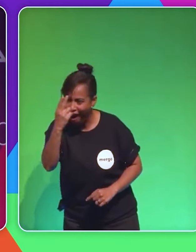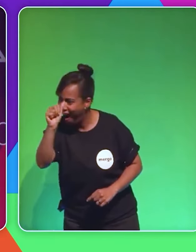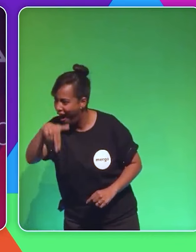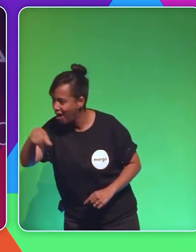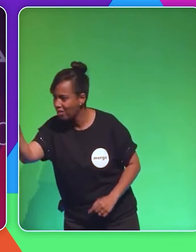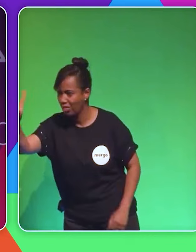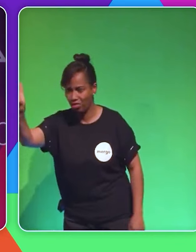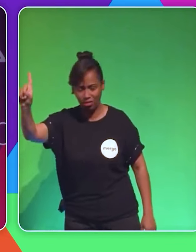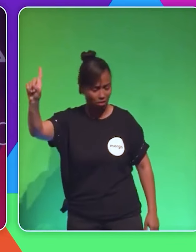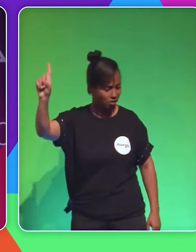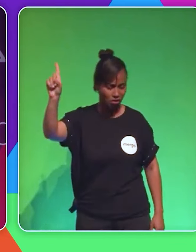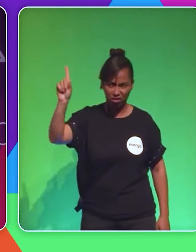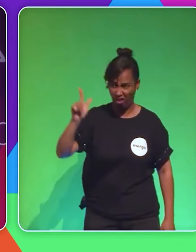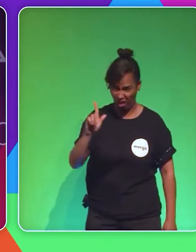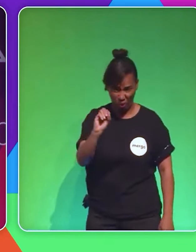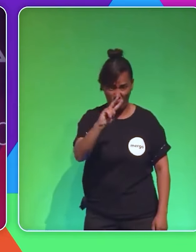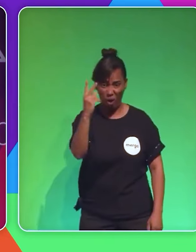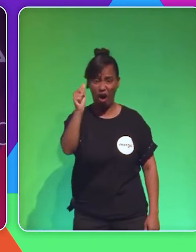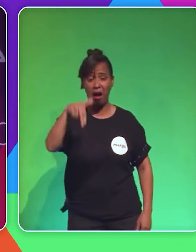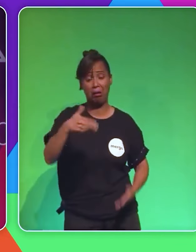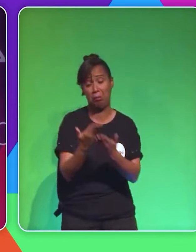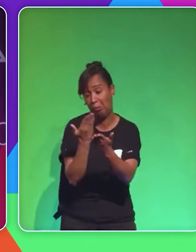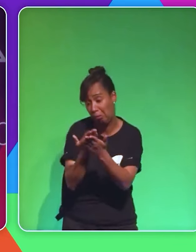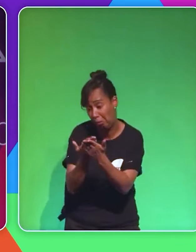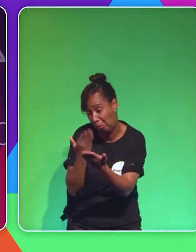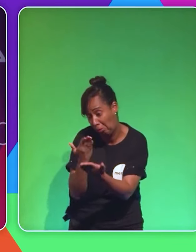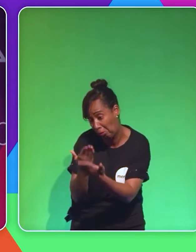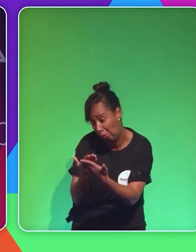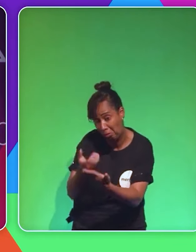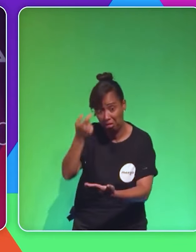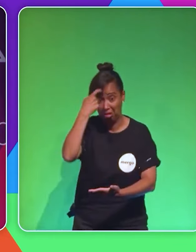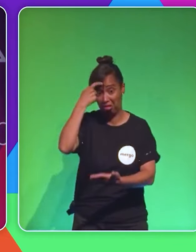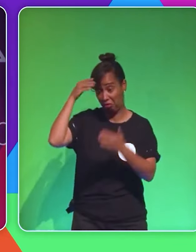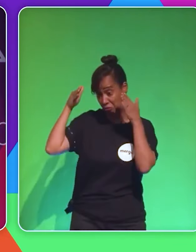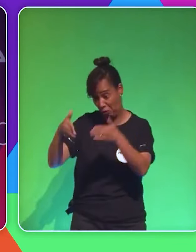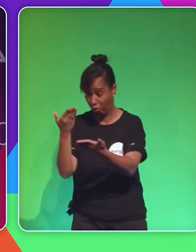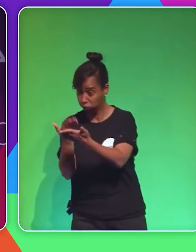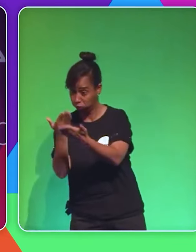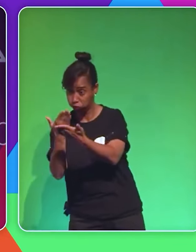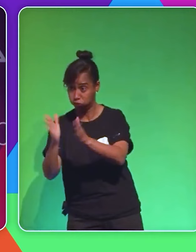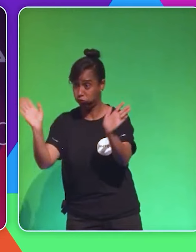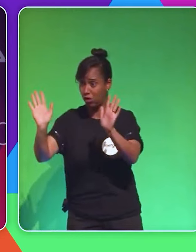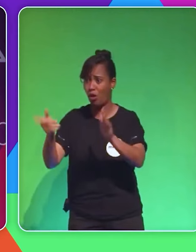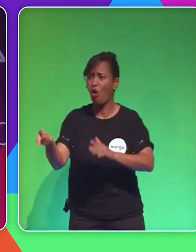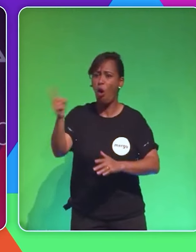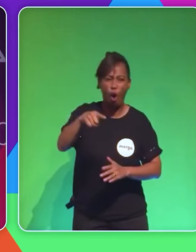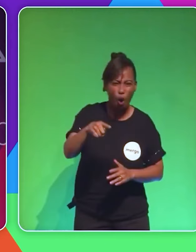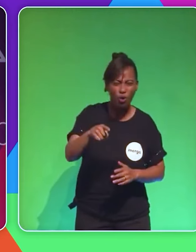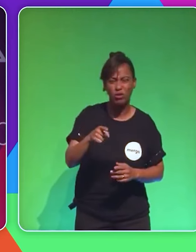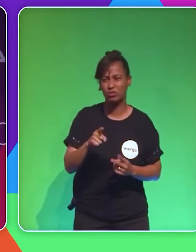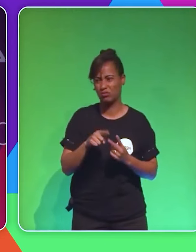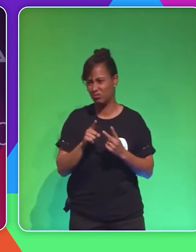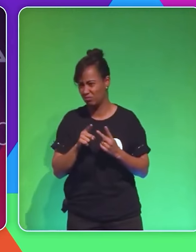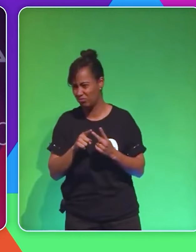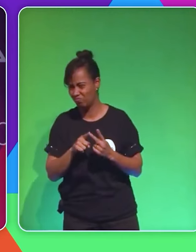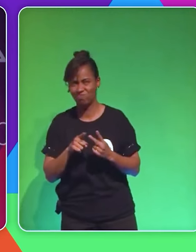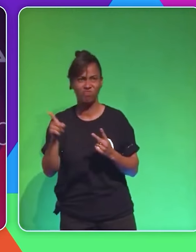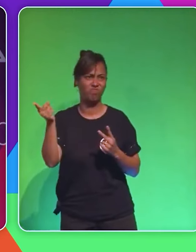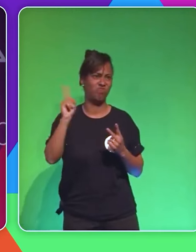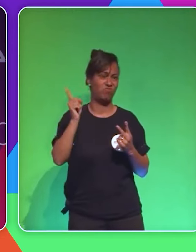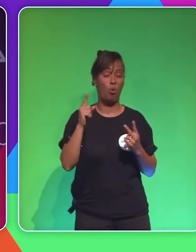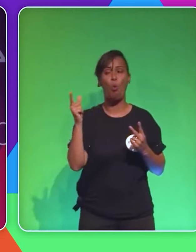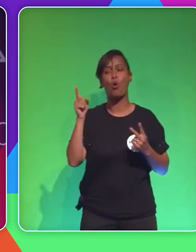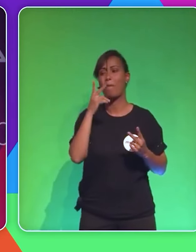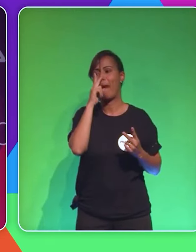mano o Gohan só quer saber de estudar maior nerd o Bills BS é